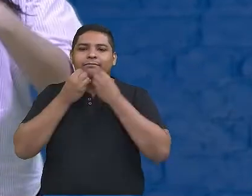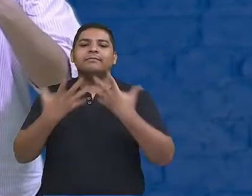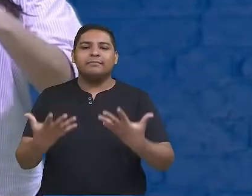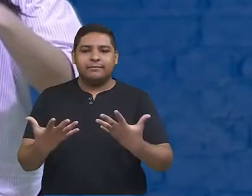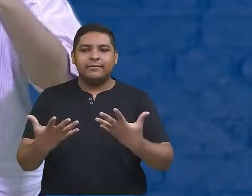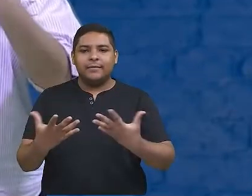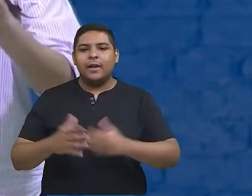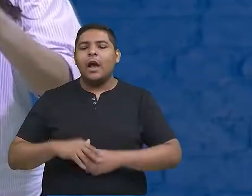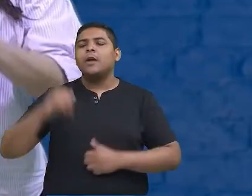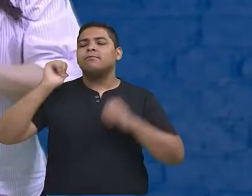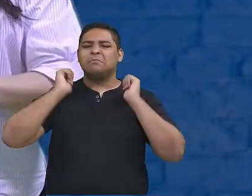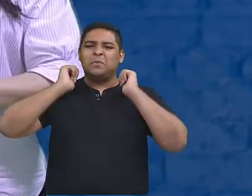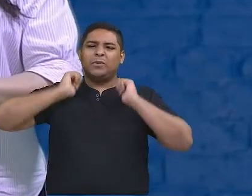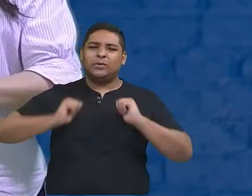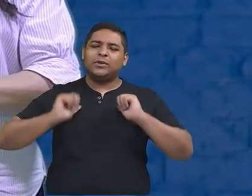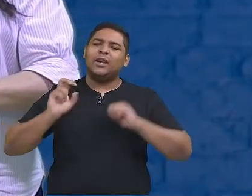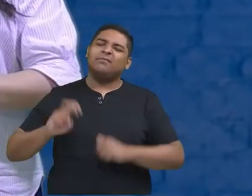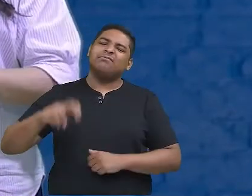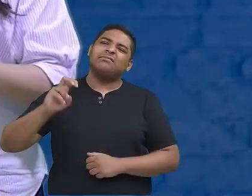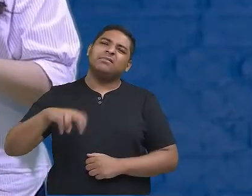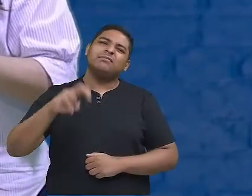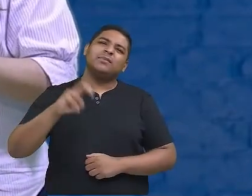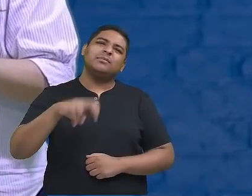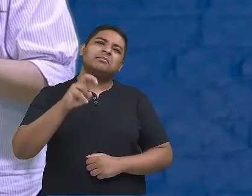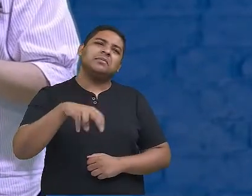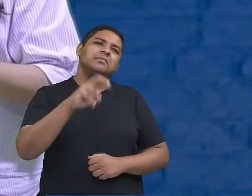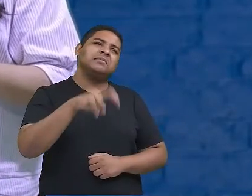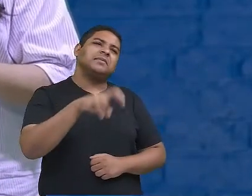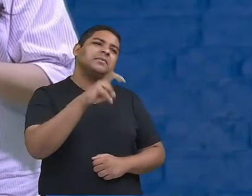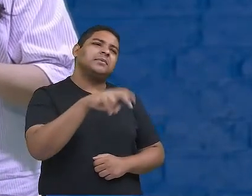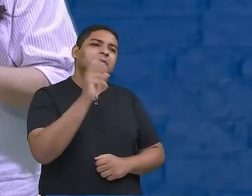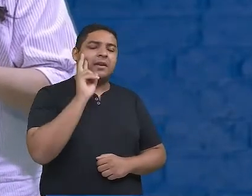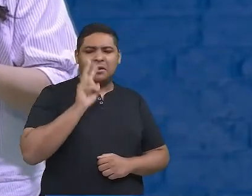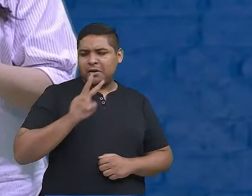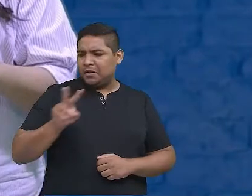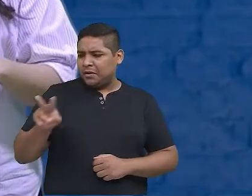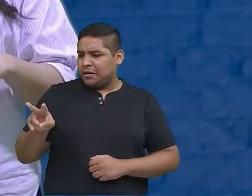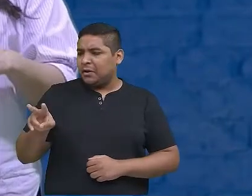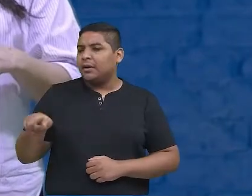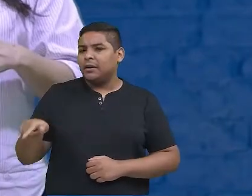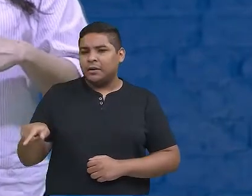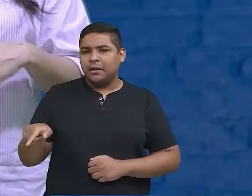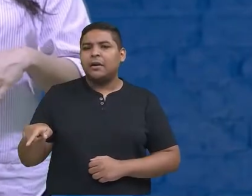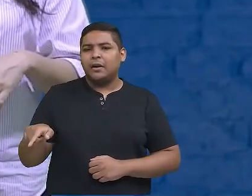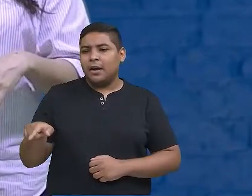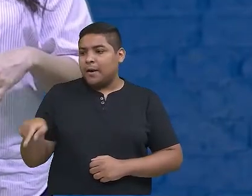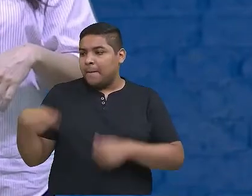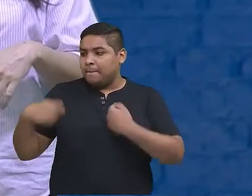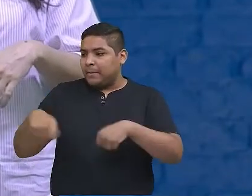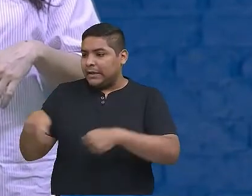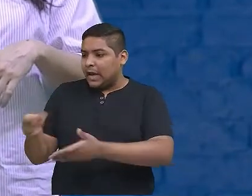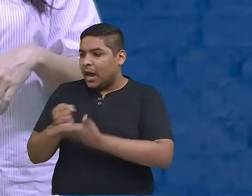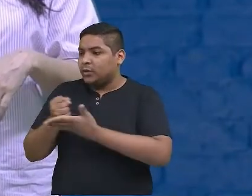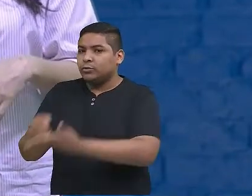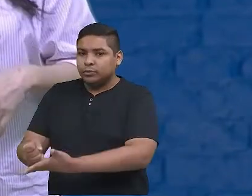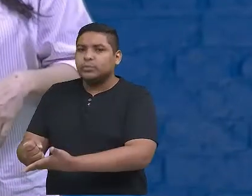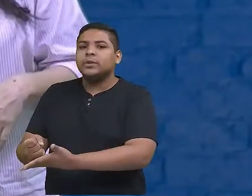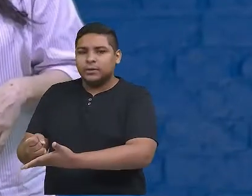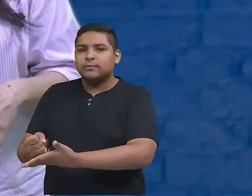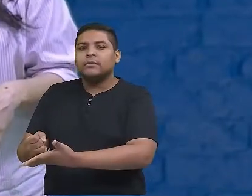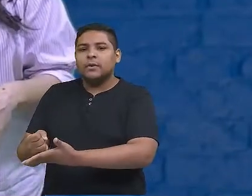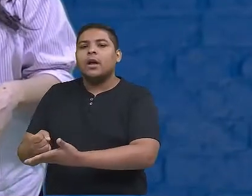naquela escada imensa, o que você faz? Você olha para o lado, tem um coleguinha precisando de ajuda. Aí você faz o